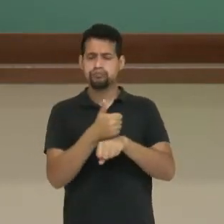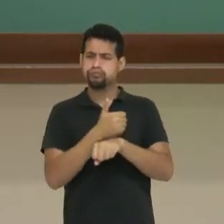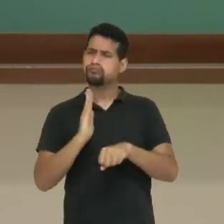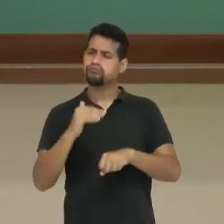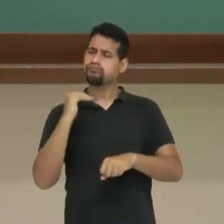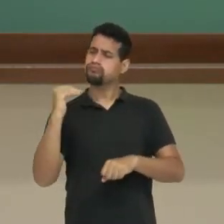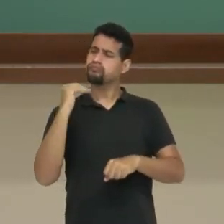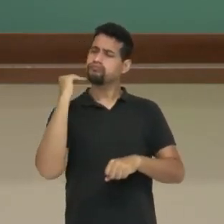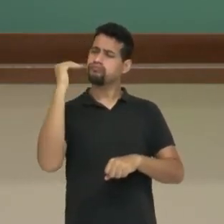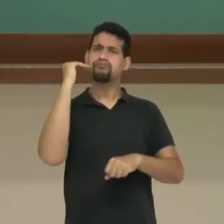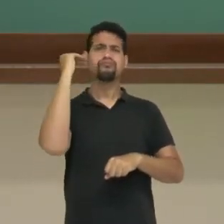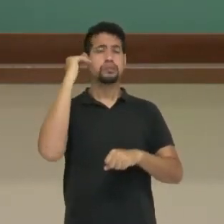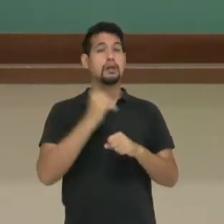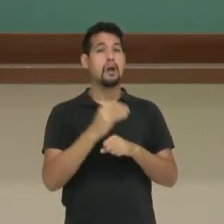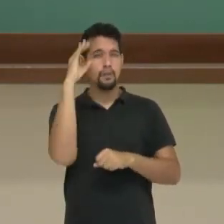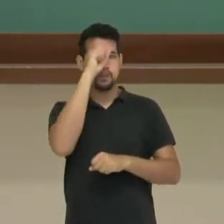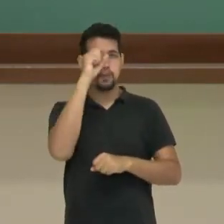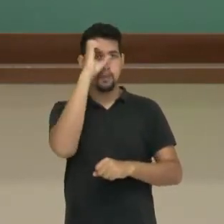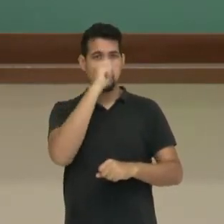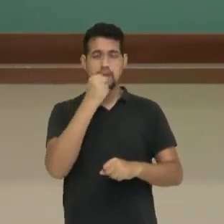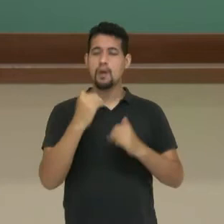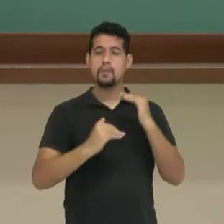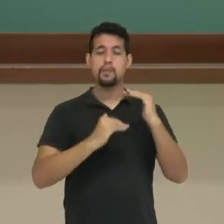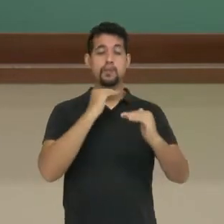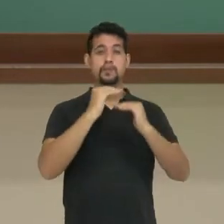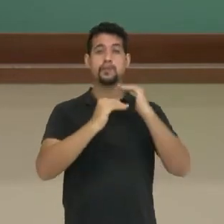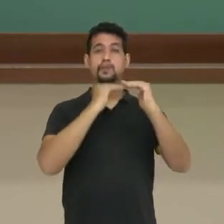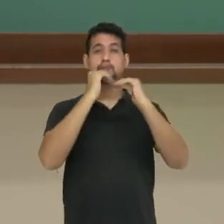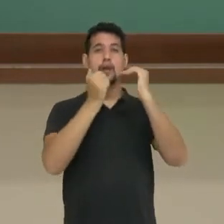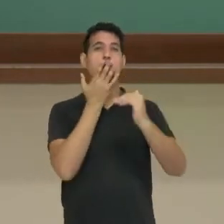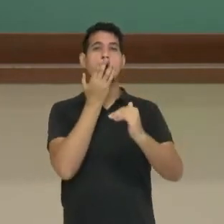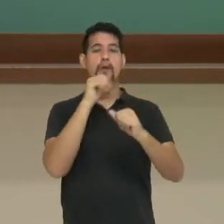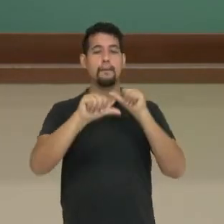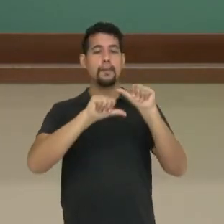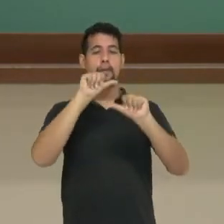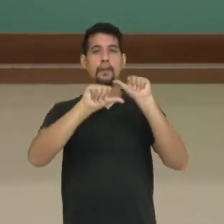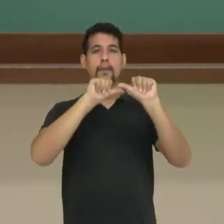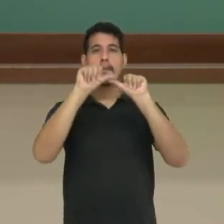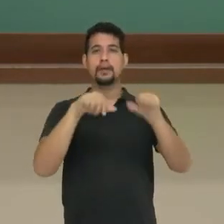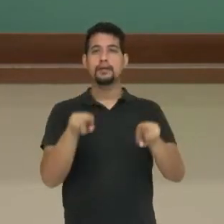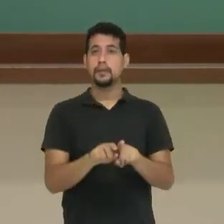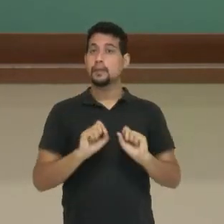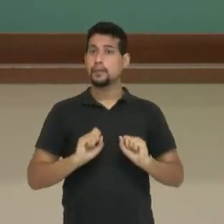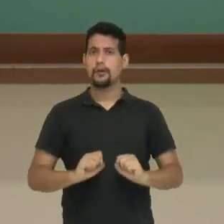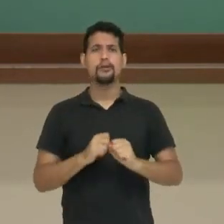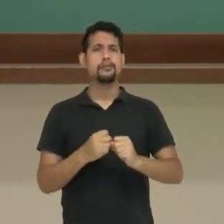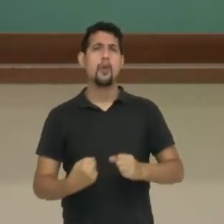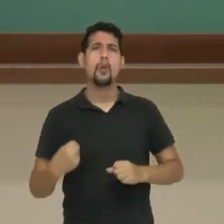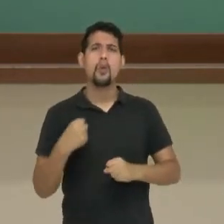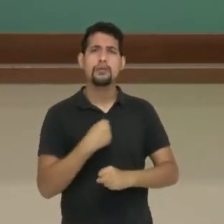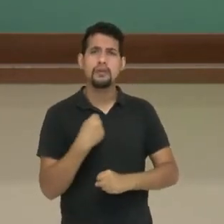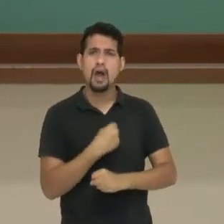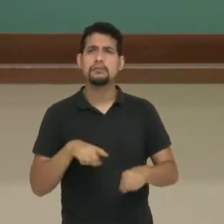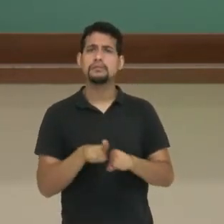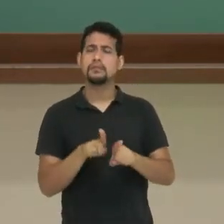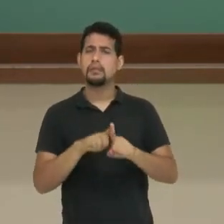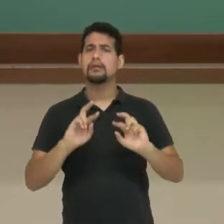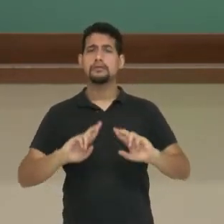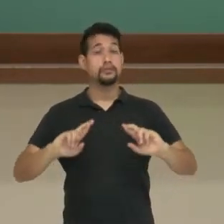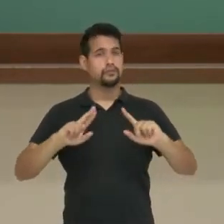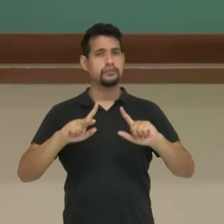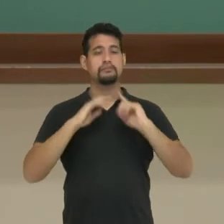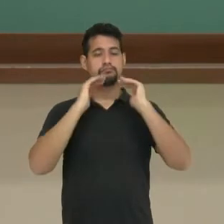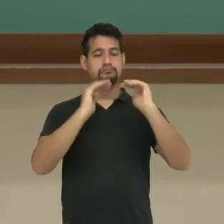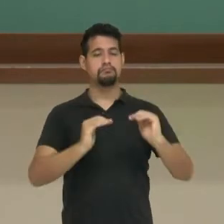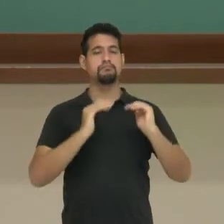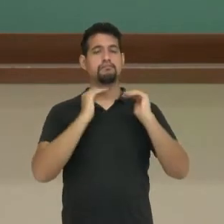superior de desempenho, tanto nos golpes de ataque quanto de defesa, né? Então, ela pode lutar um tempo superior também em